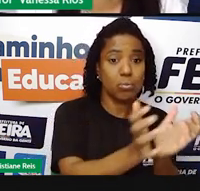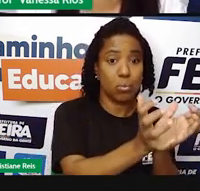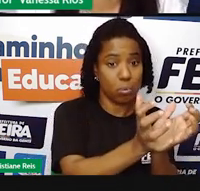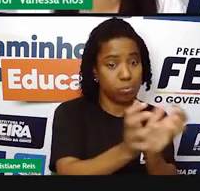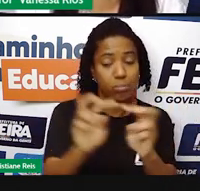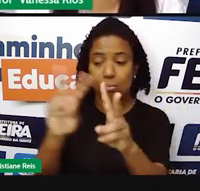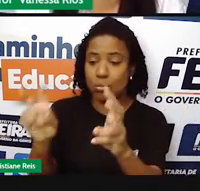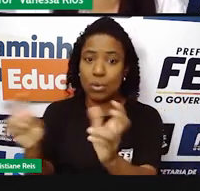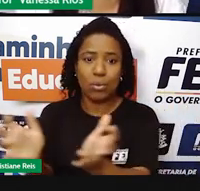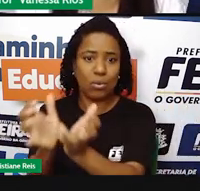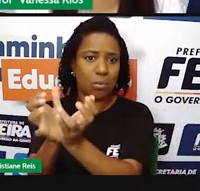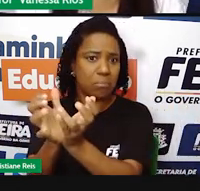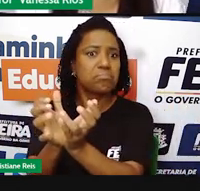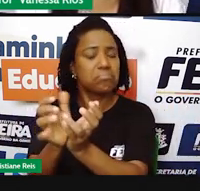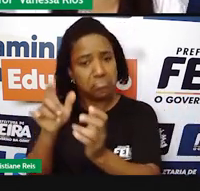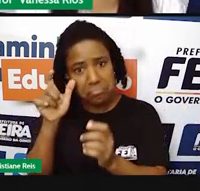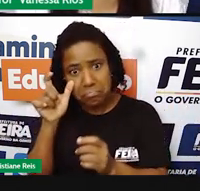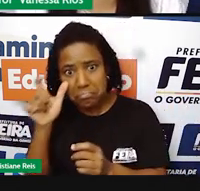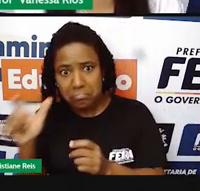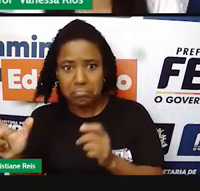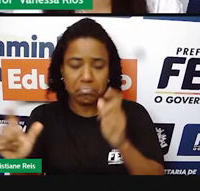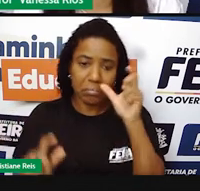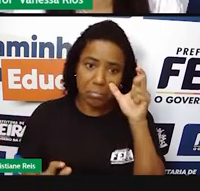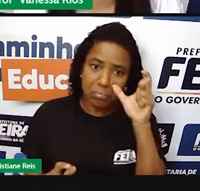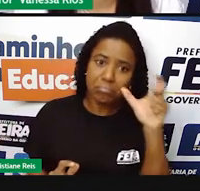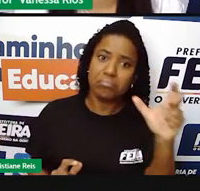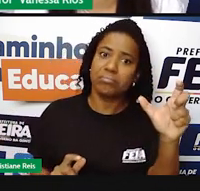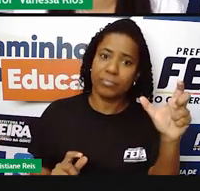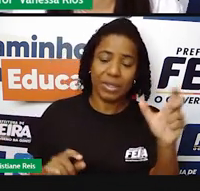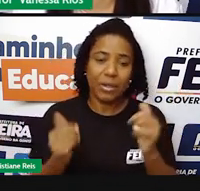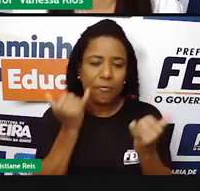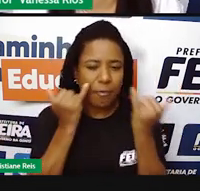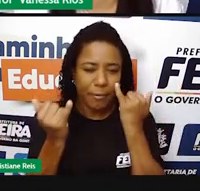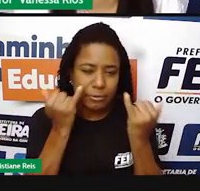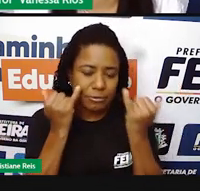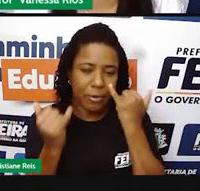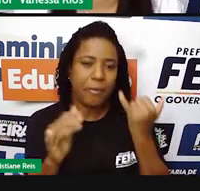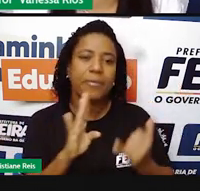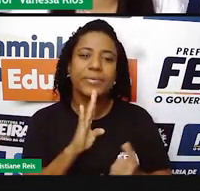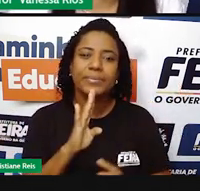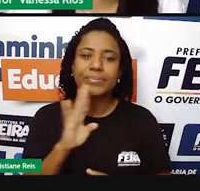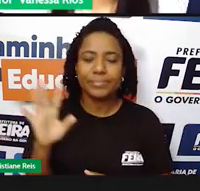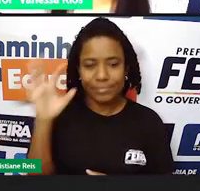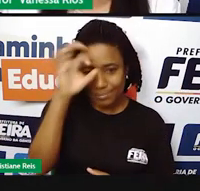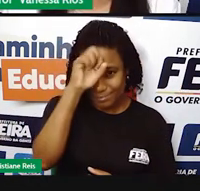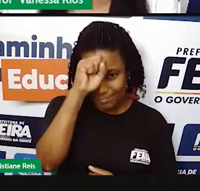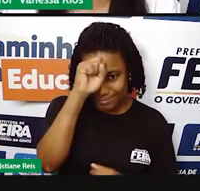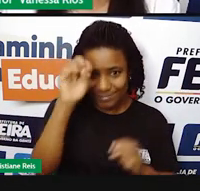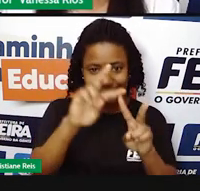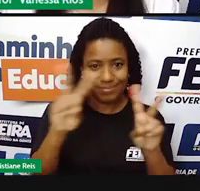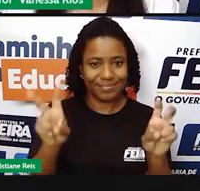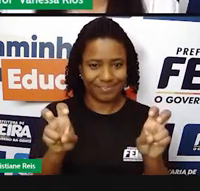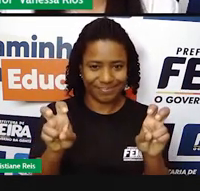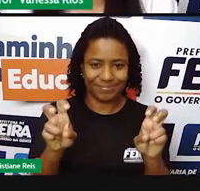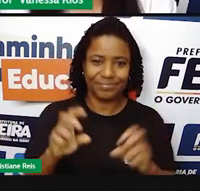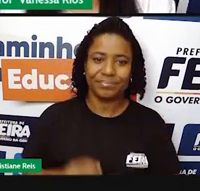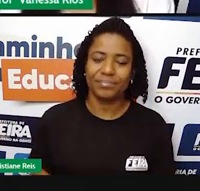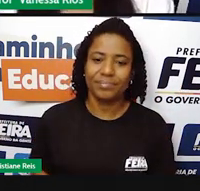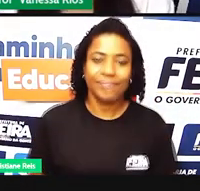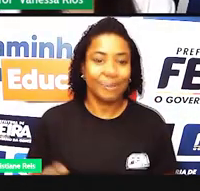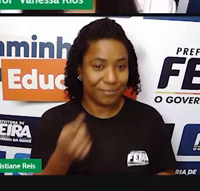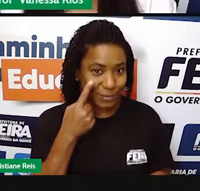interessem a esses públicos conhecer, ter informações sobre aquilo que está tratando o texto. E aí, de olho